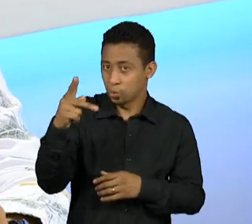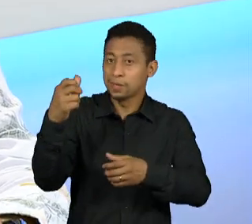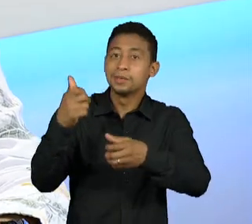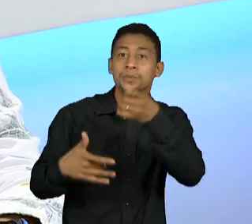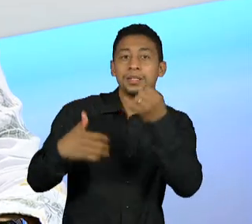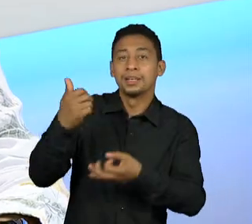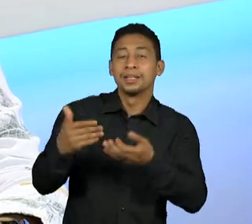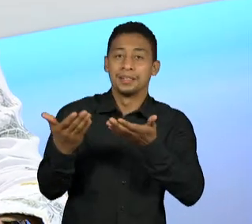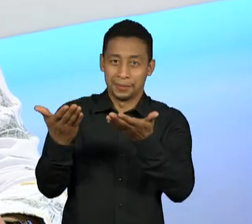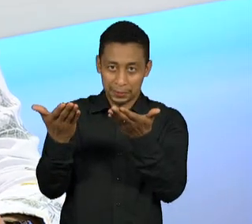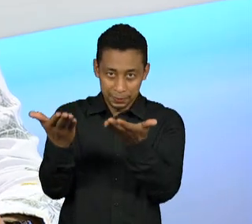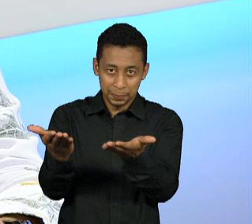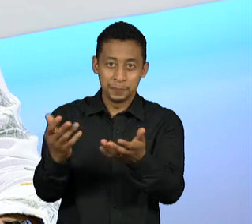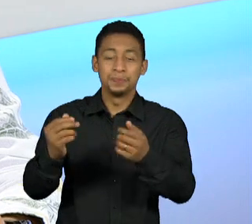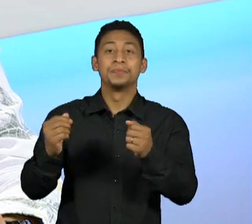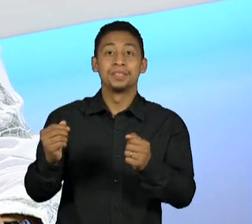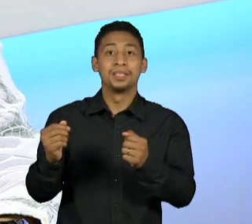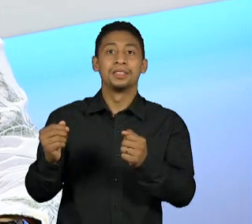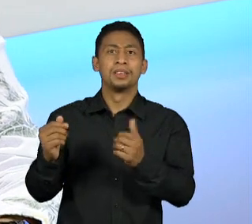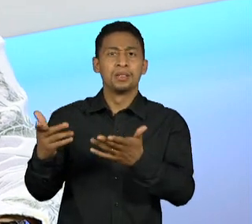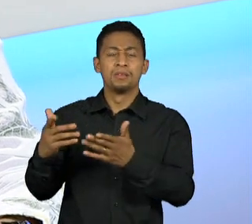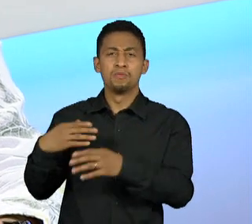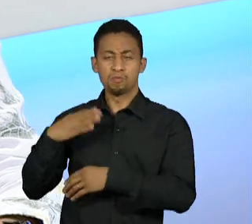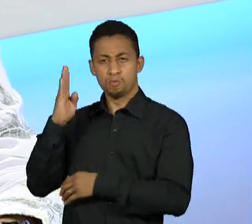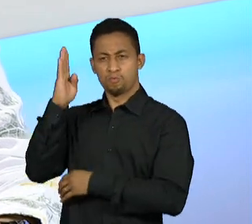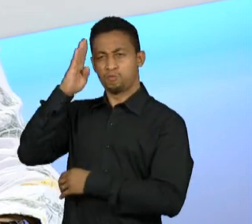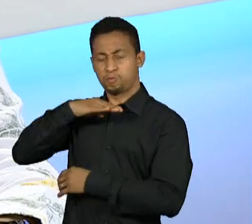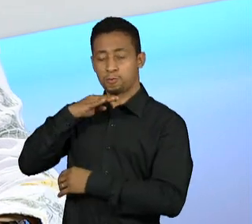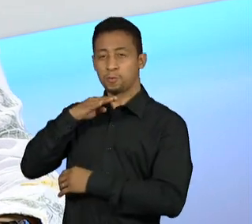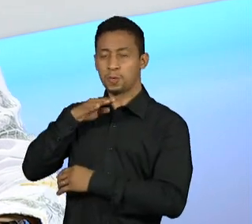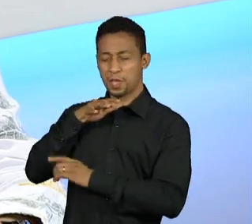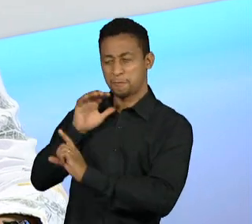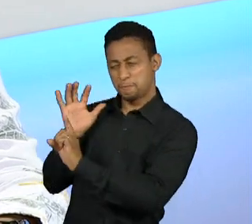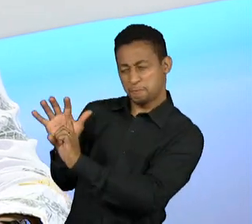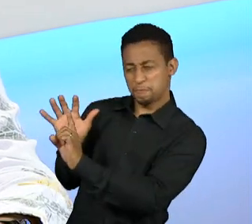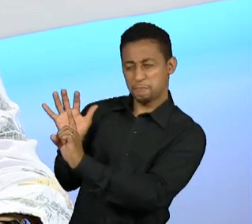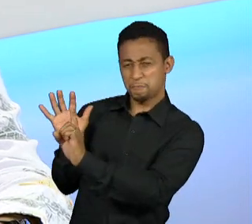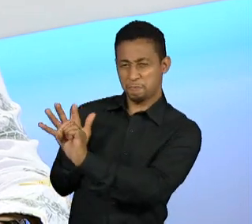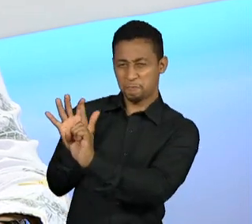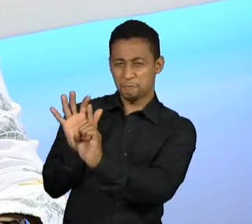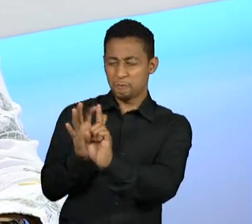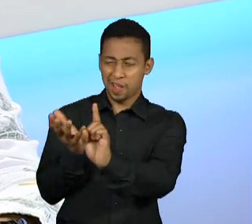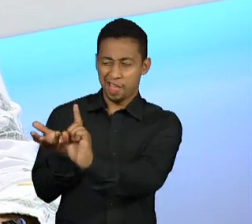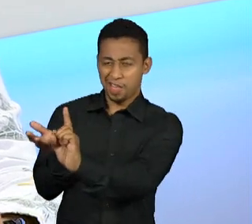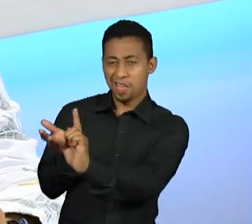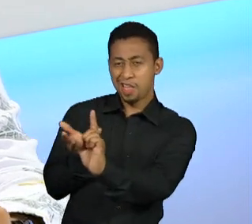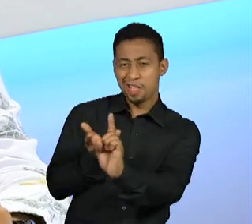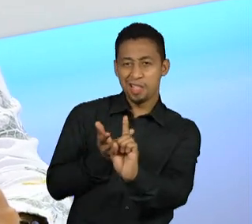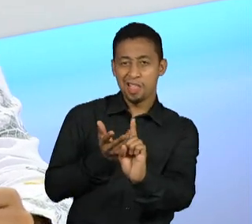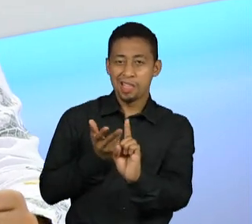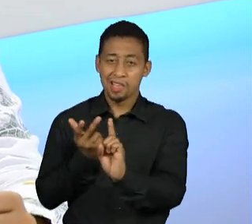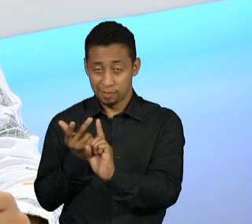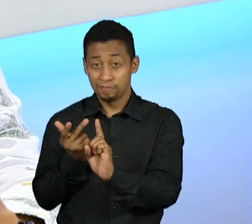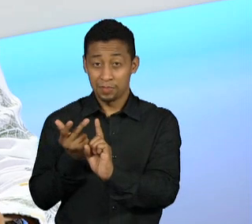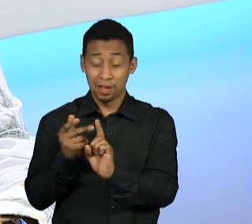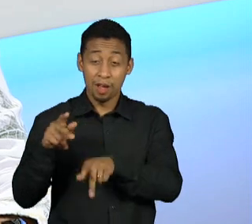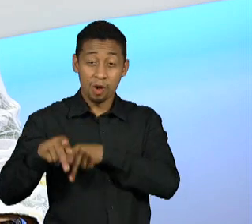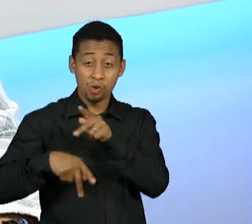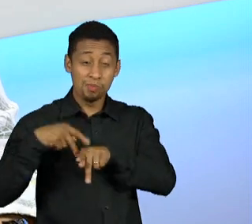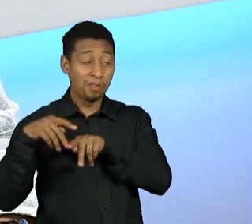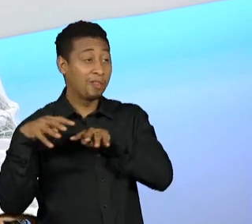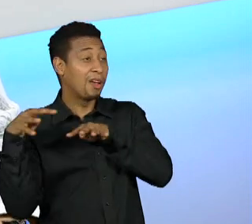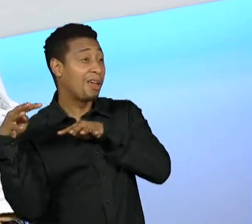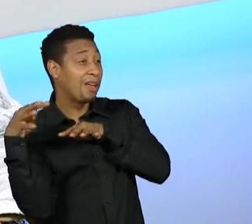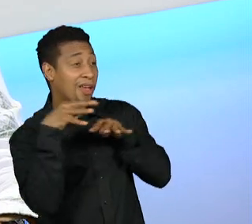você falou da figura do vilão cativante, né, que consegue seduzir as pessoas e por isso o povo se deixa se levar por